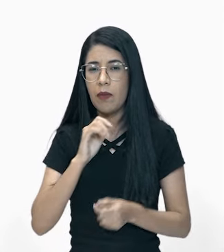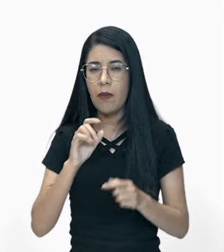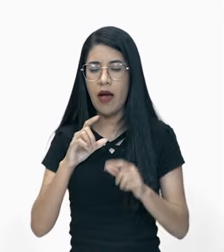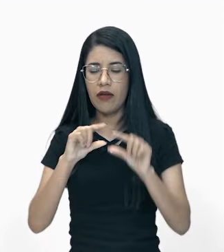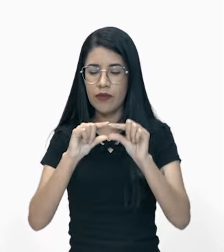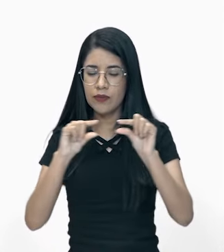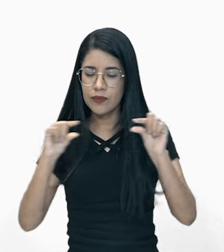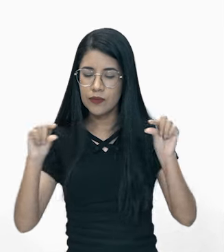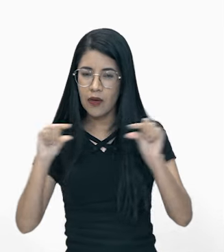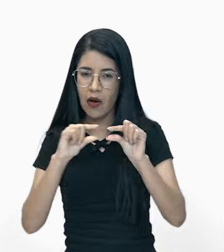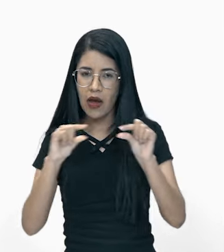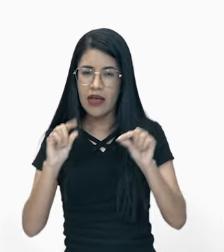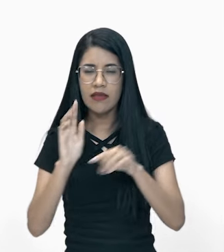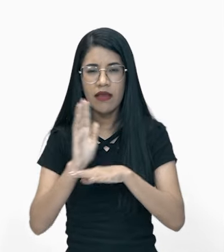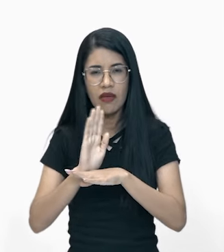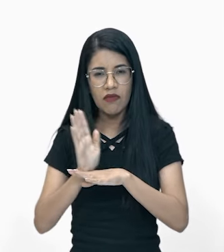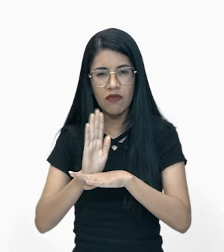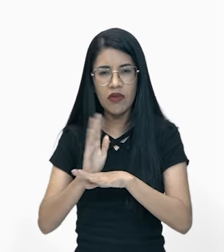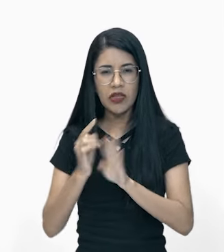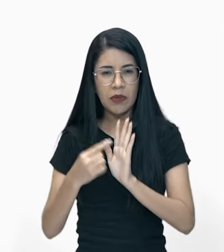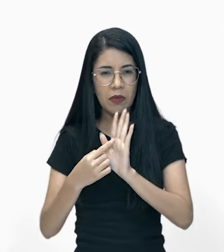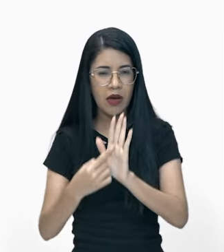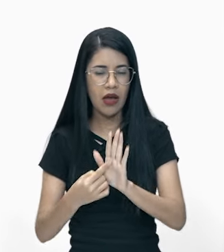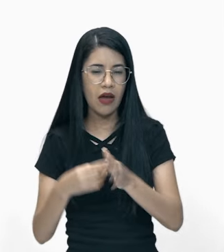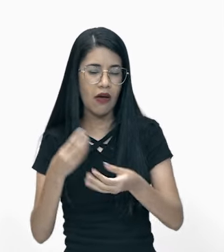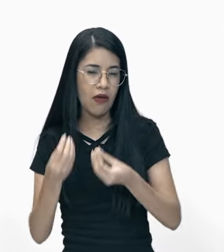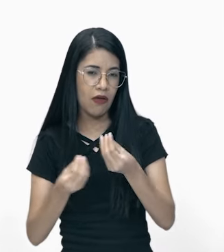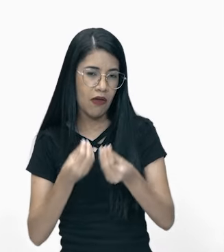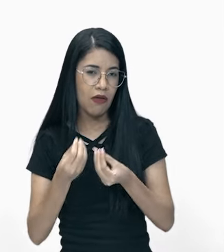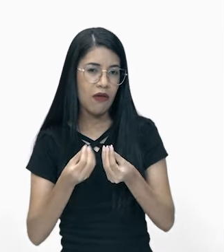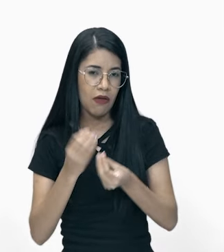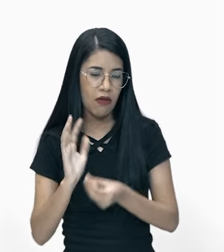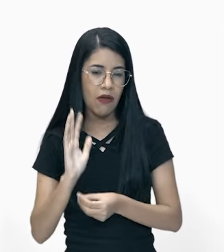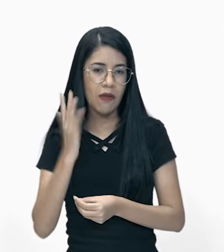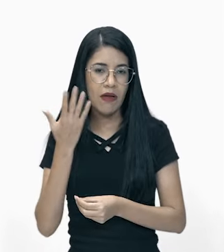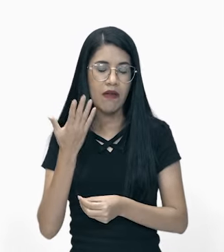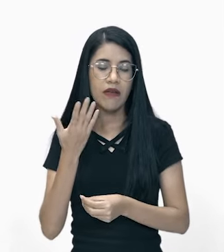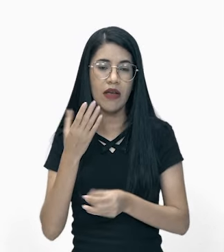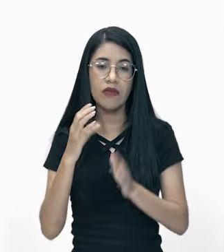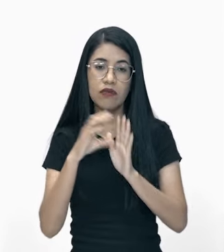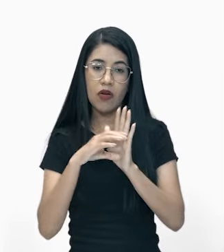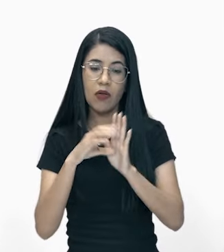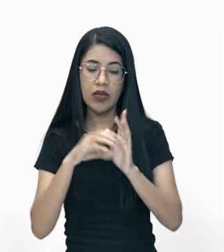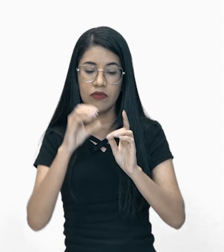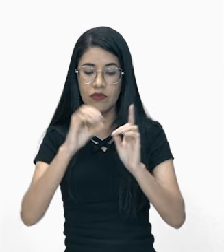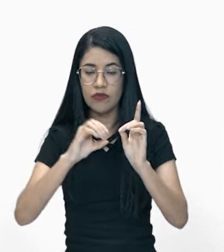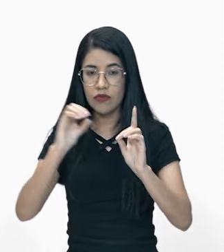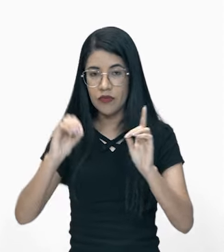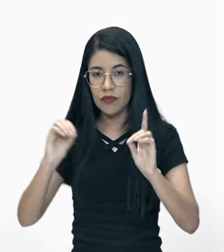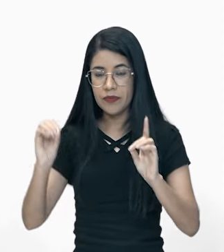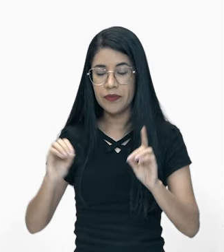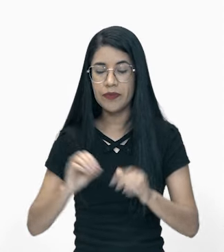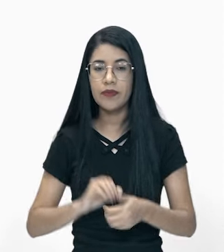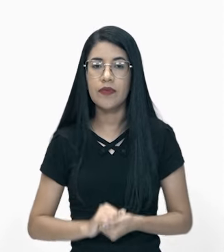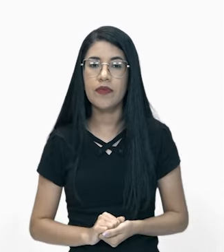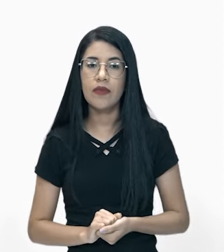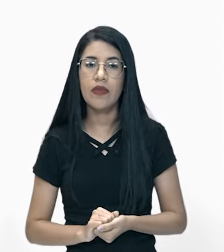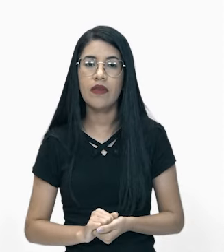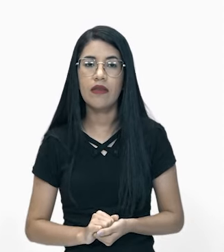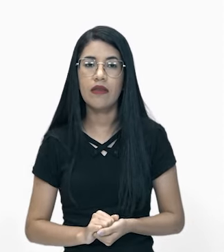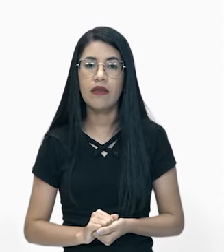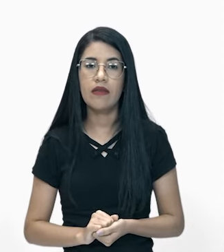uma animação que reflete muito bem a definição de ondas. Nós temos